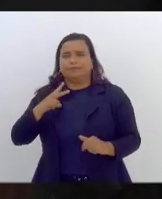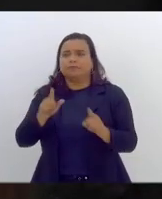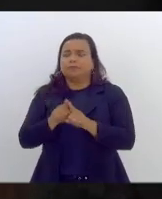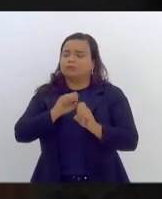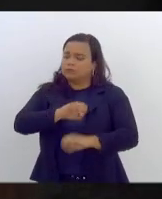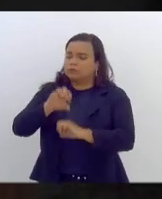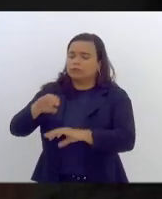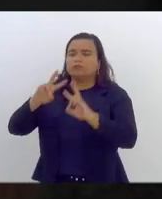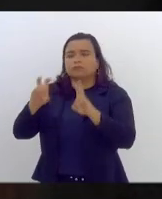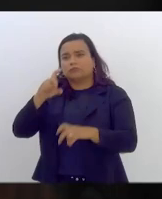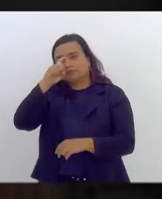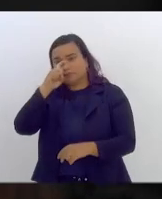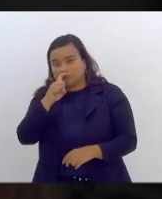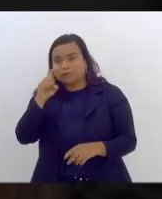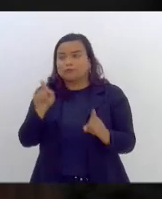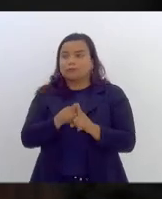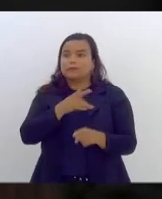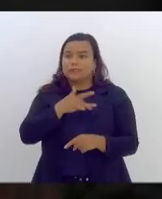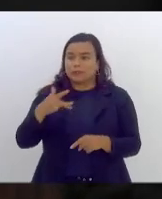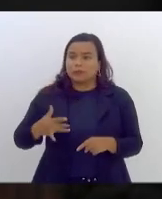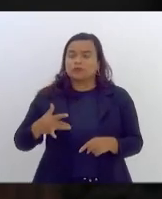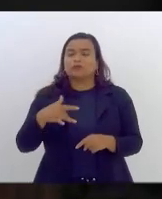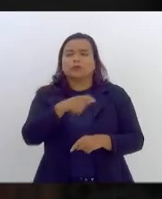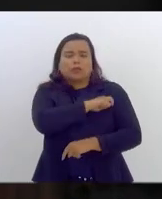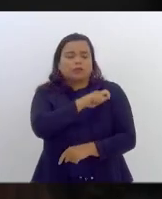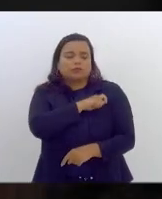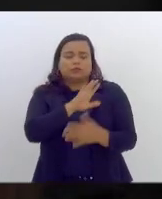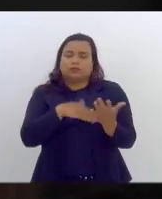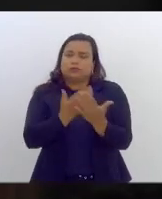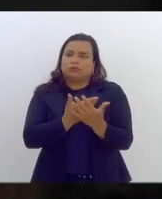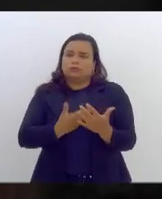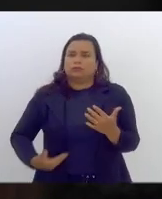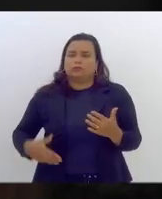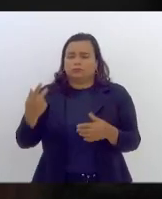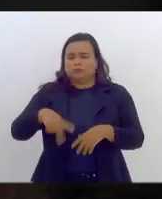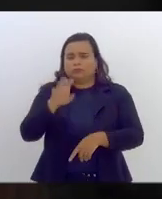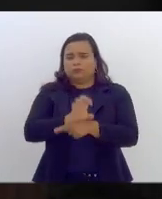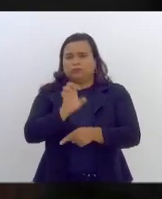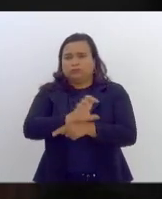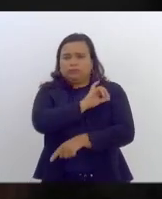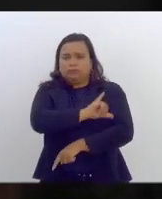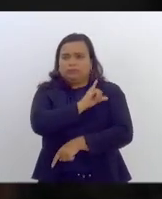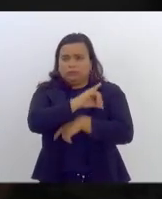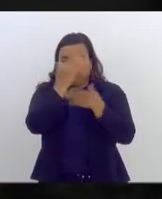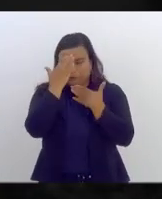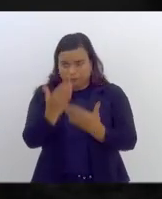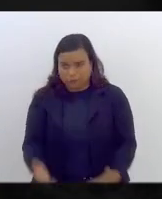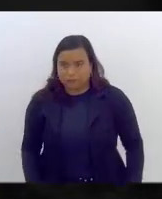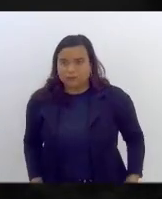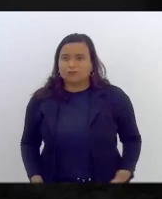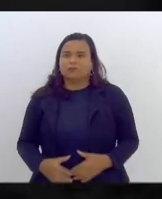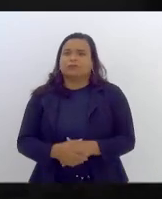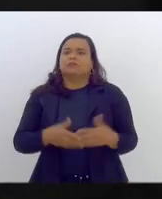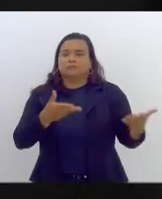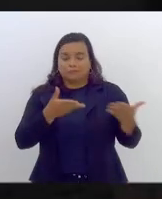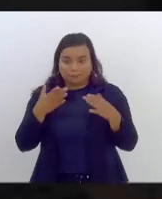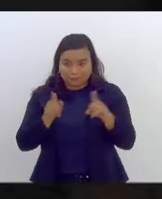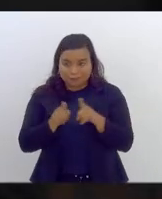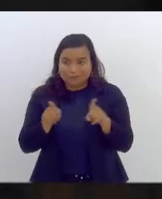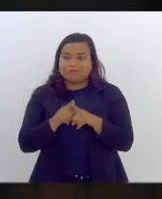menstruação e saúde para alunas das escolas públicas do Estado do Rio de Janeiro. Muito obrigada. Convidar